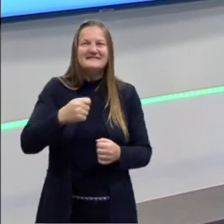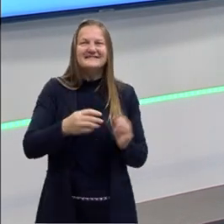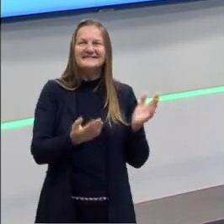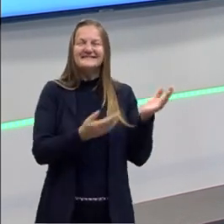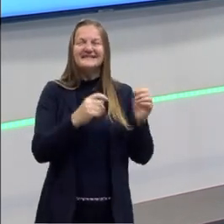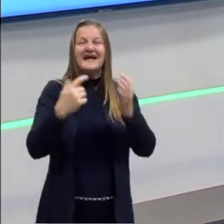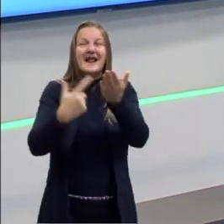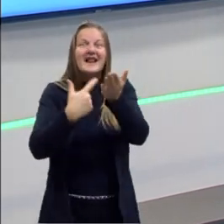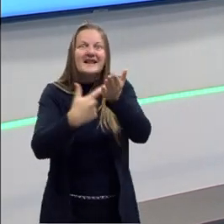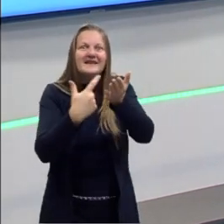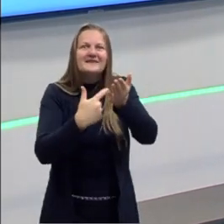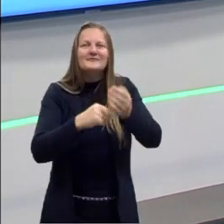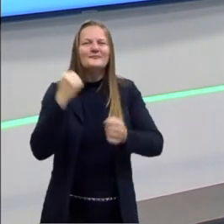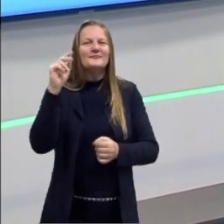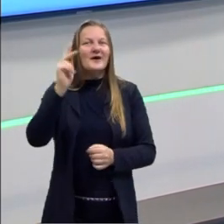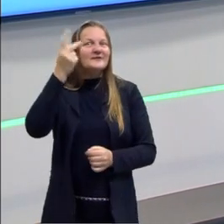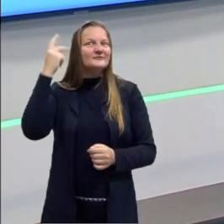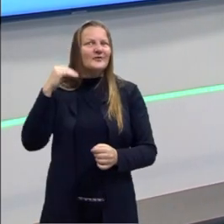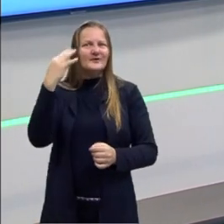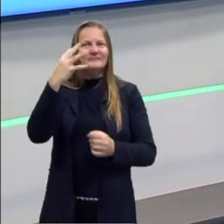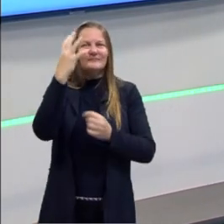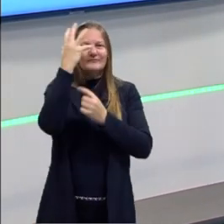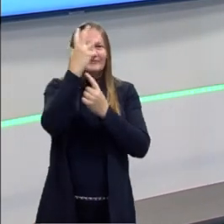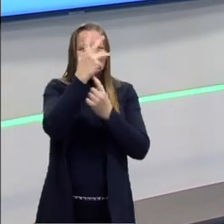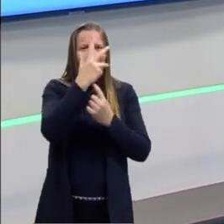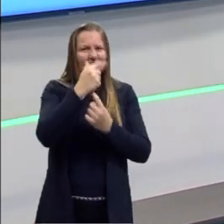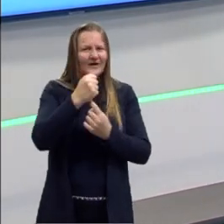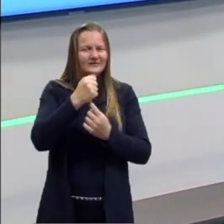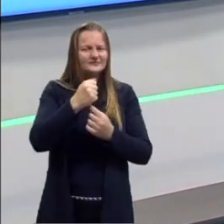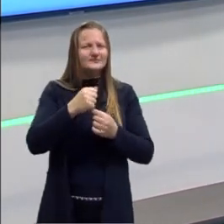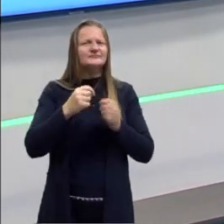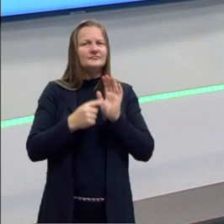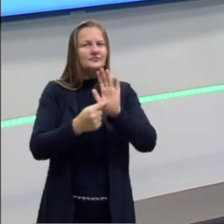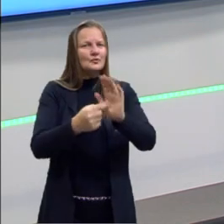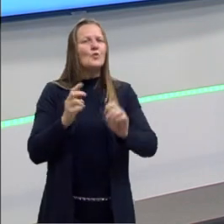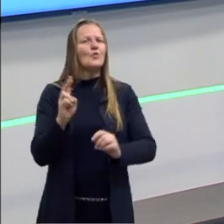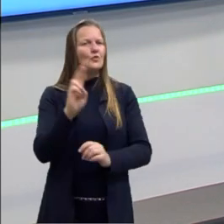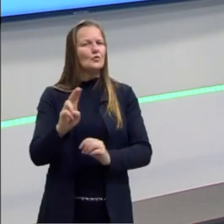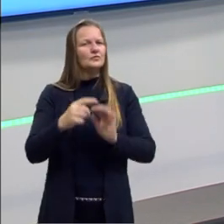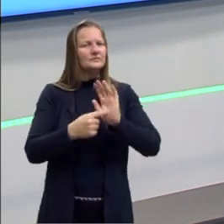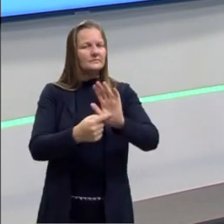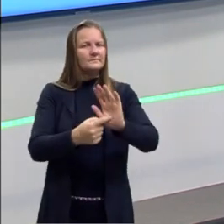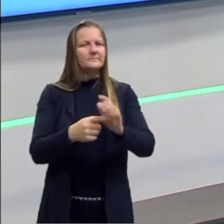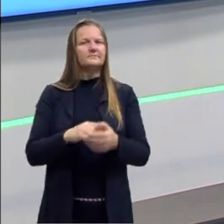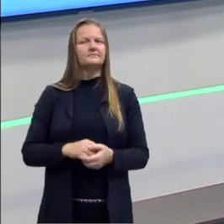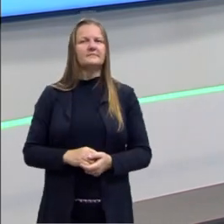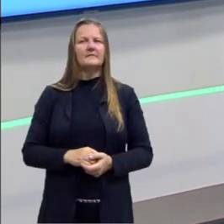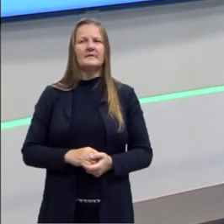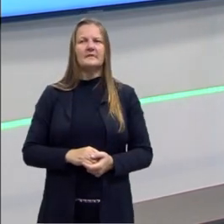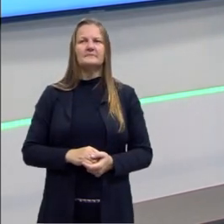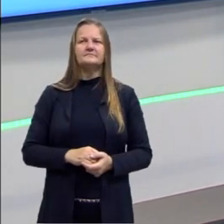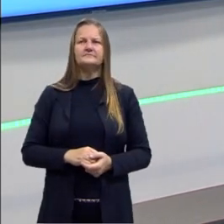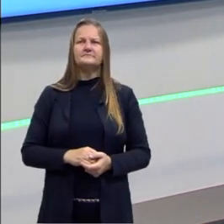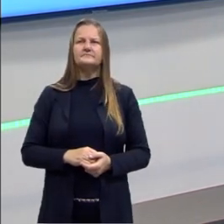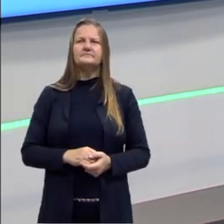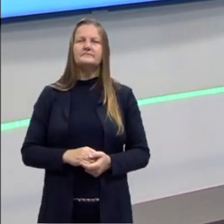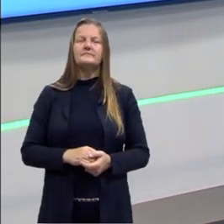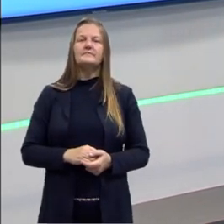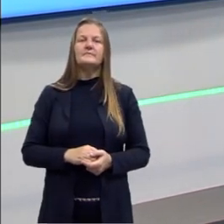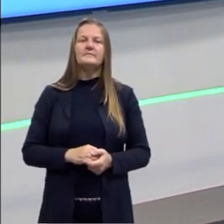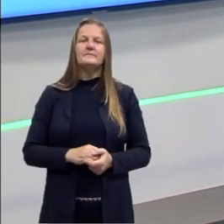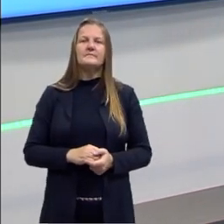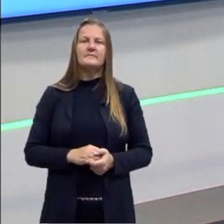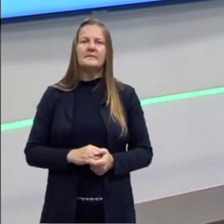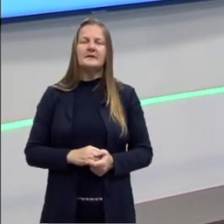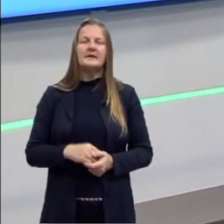citação do livro A história da arte da Graça Proença né o livro que eu sempre uso e deixo aqui para vocês como recomendação e a